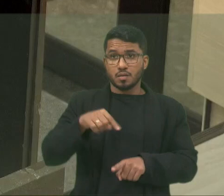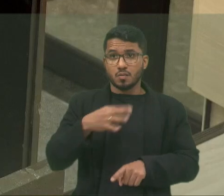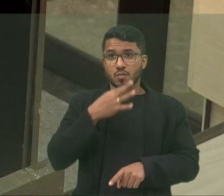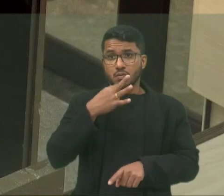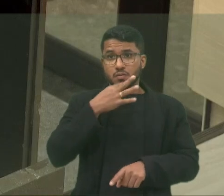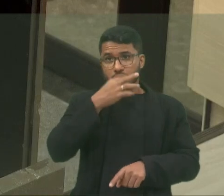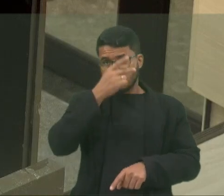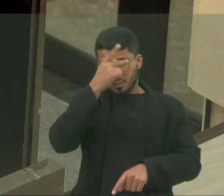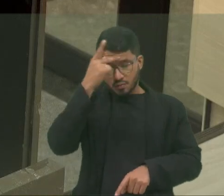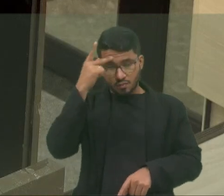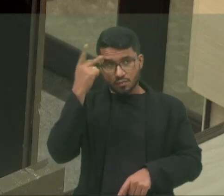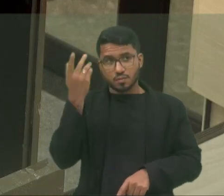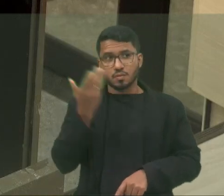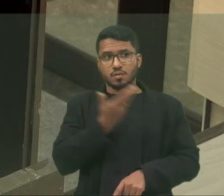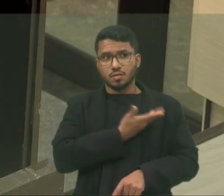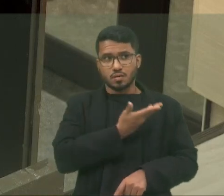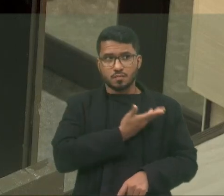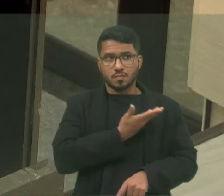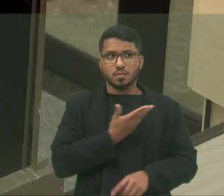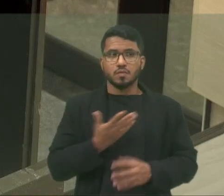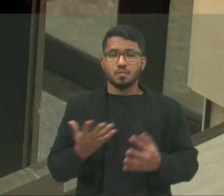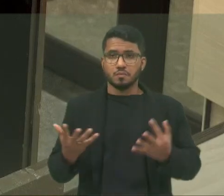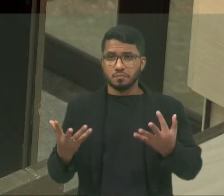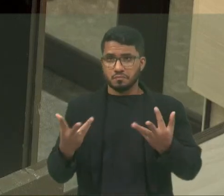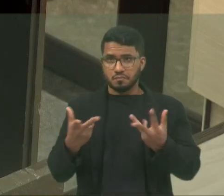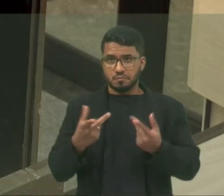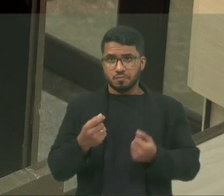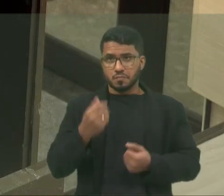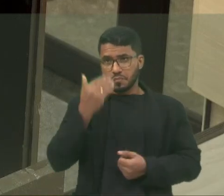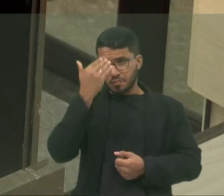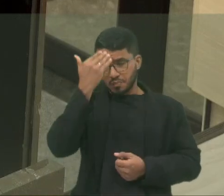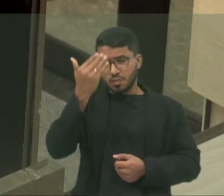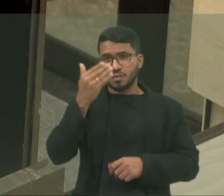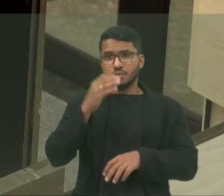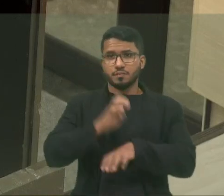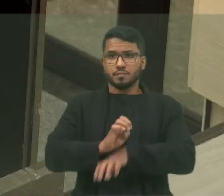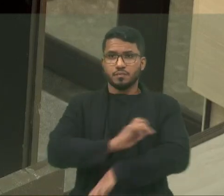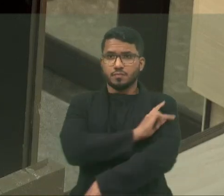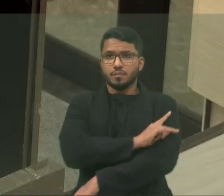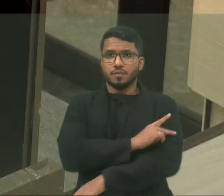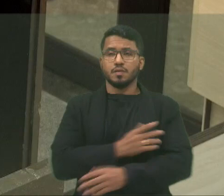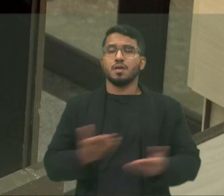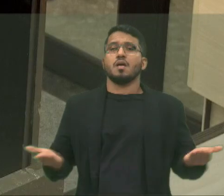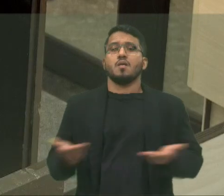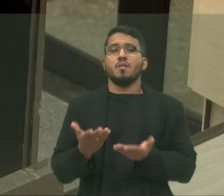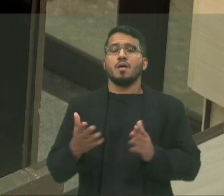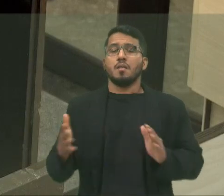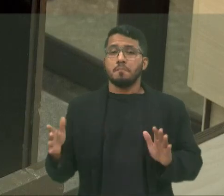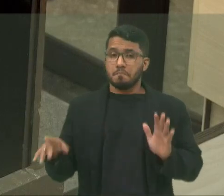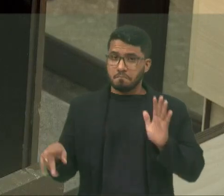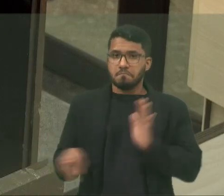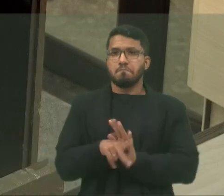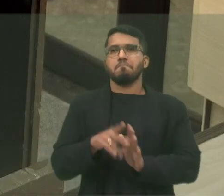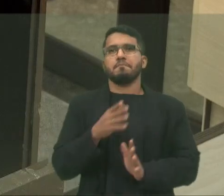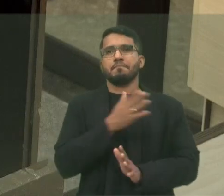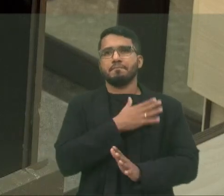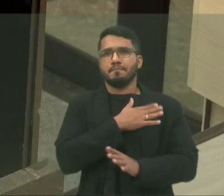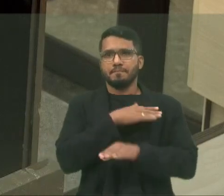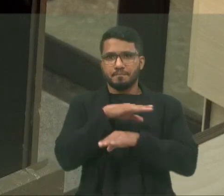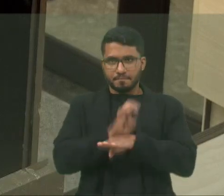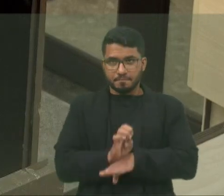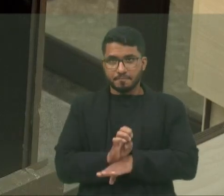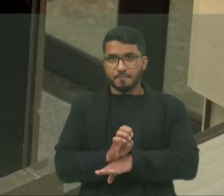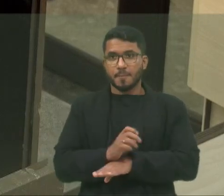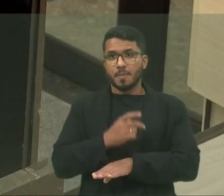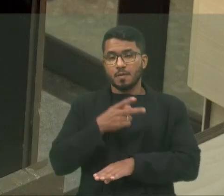amigos maravilhosos. Muito obrigado, meu estado Piauí, que agora eu posso te chamar assim. Eu falo com a